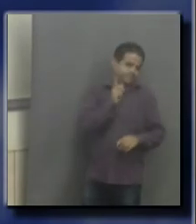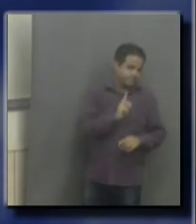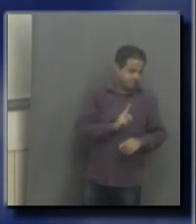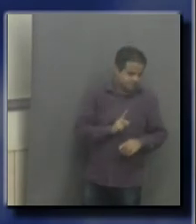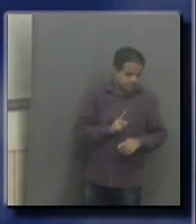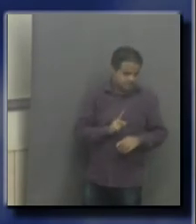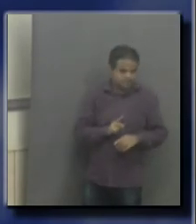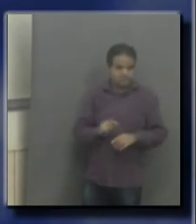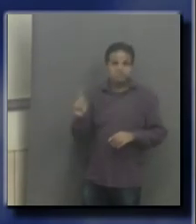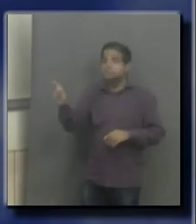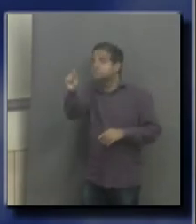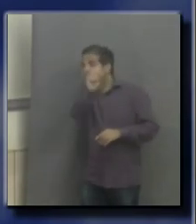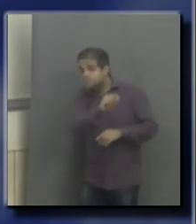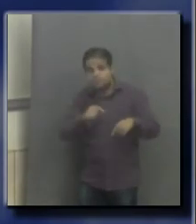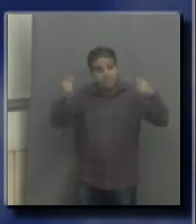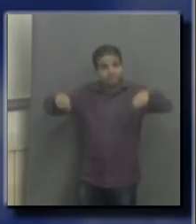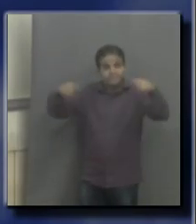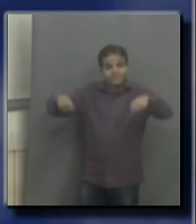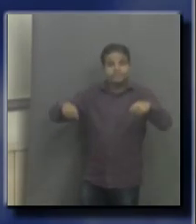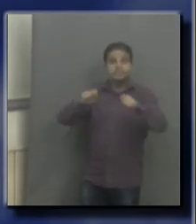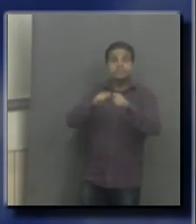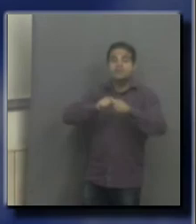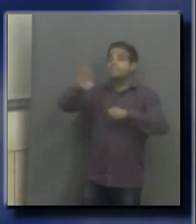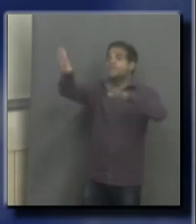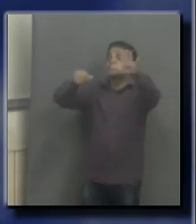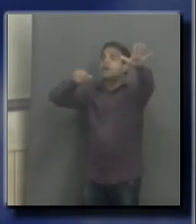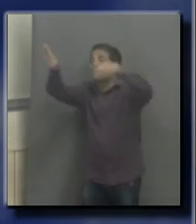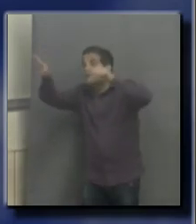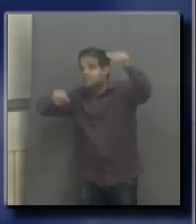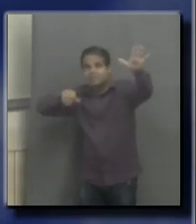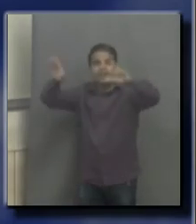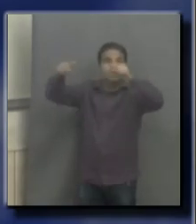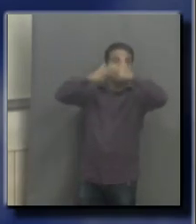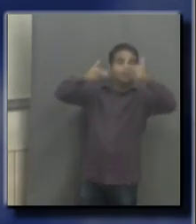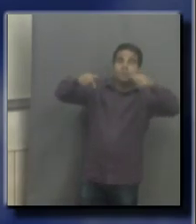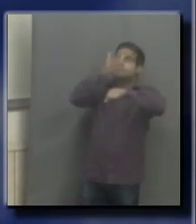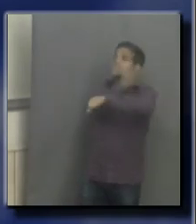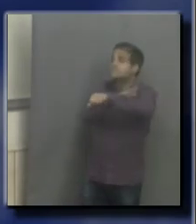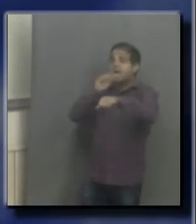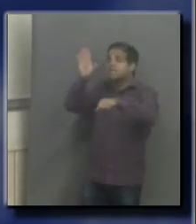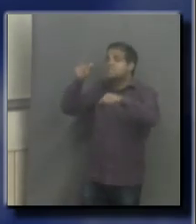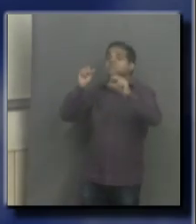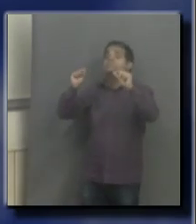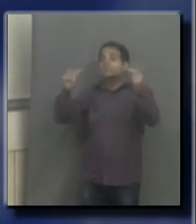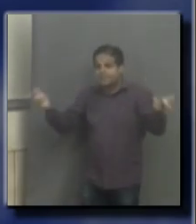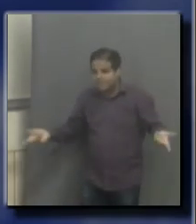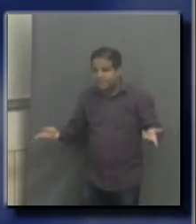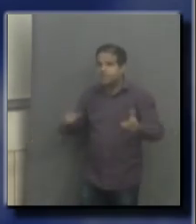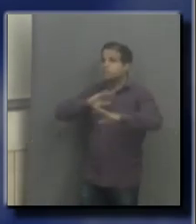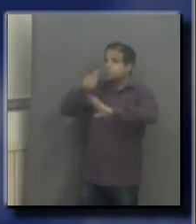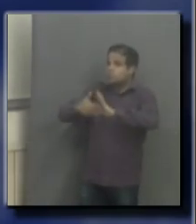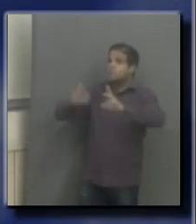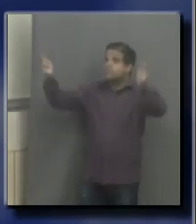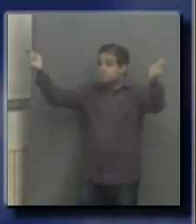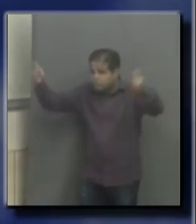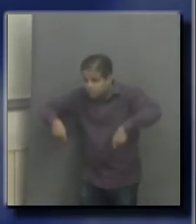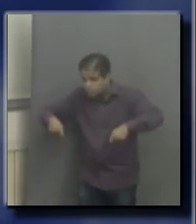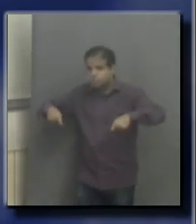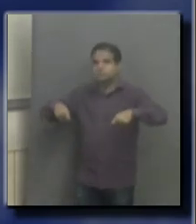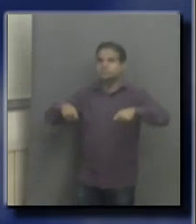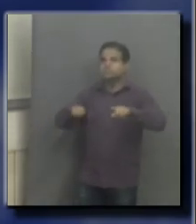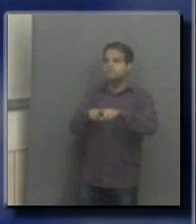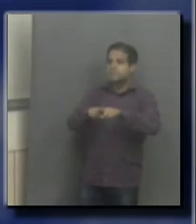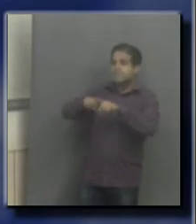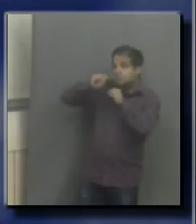Então, o que é que a gente precisa para chamar alguma coisa de estágio? Todas as condições